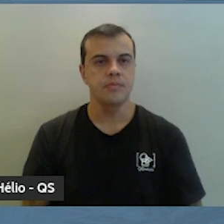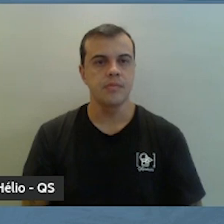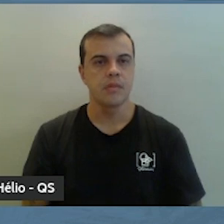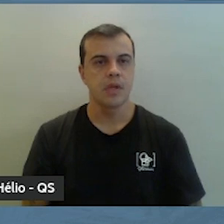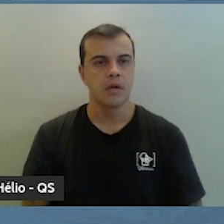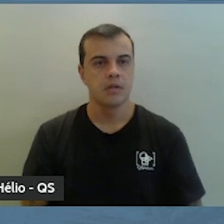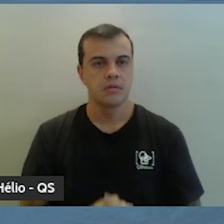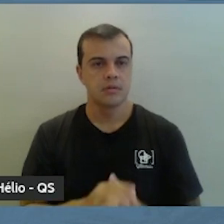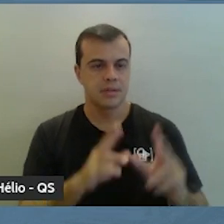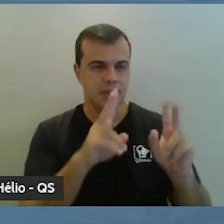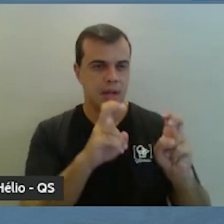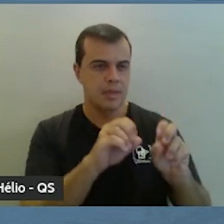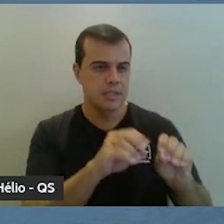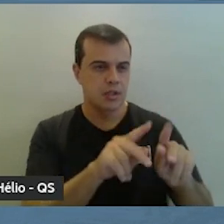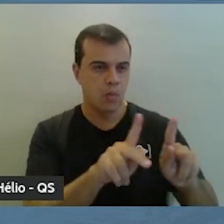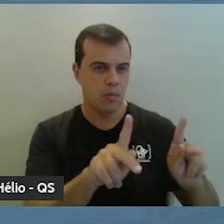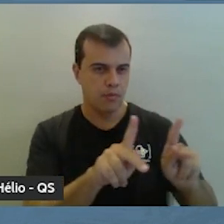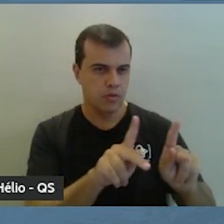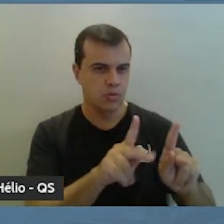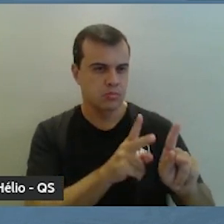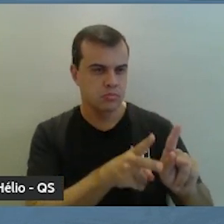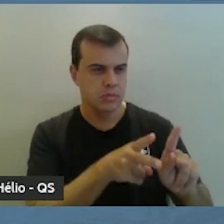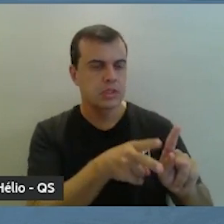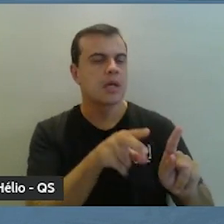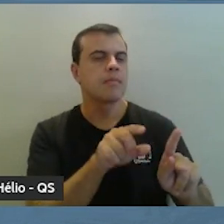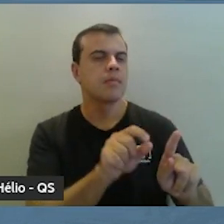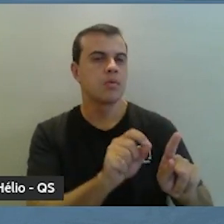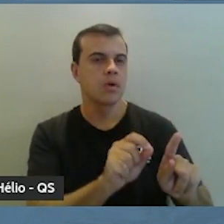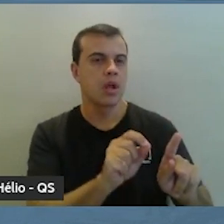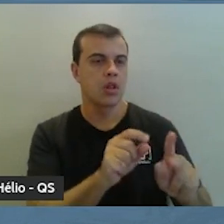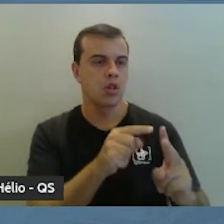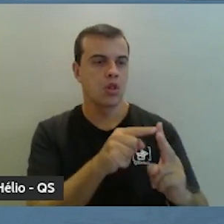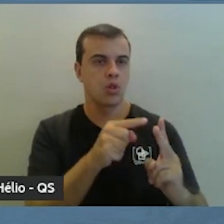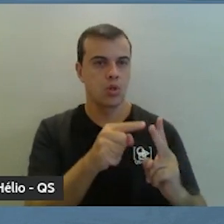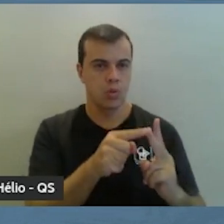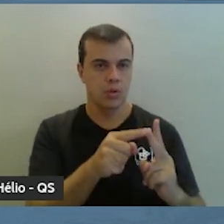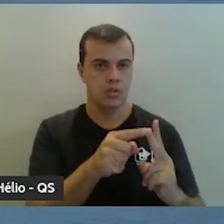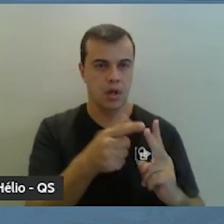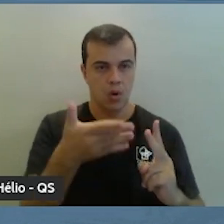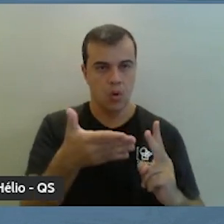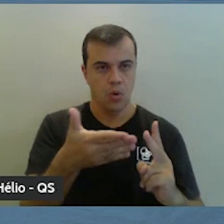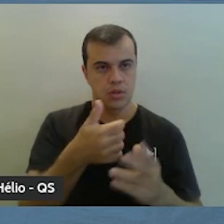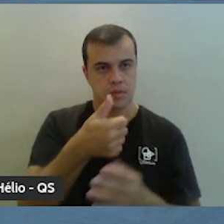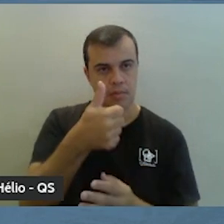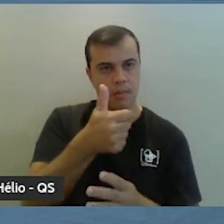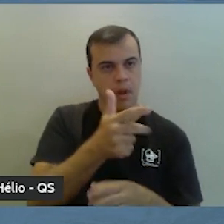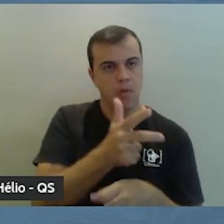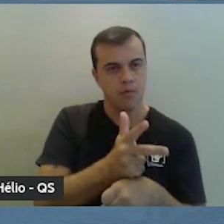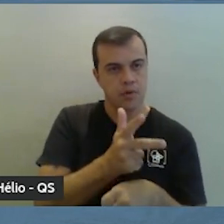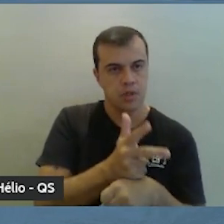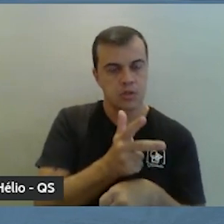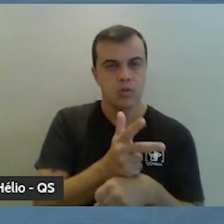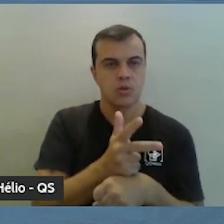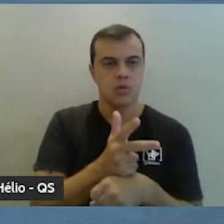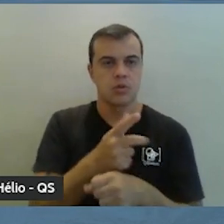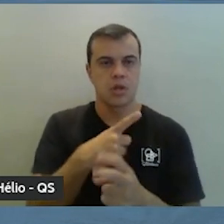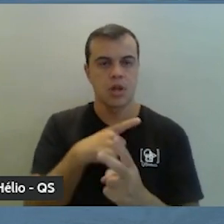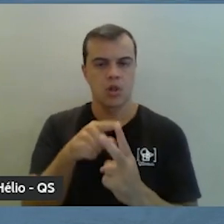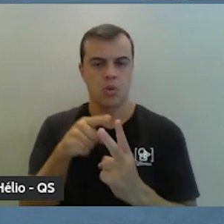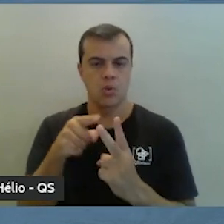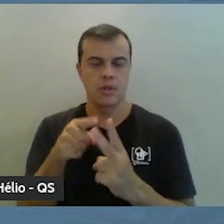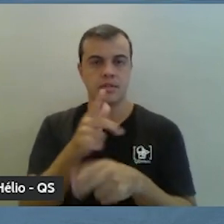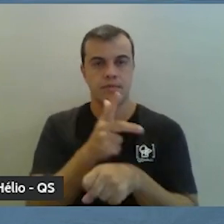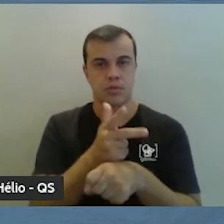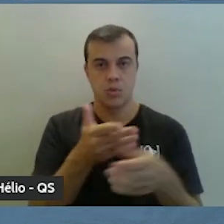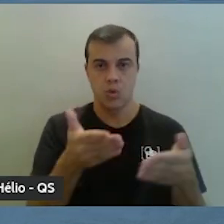A formação de professores, em geral, ela é 2 episódios. Então, hoje é o primeiro episódio da série, né, da série de